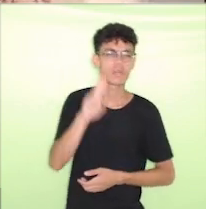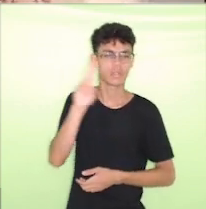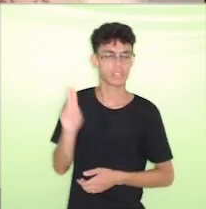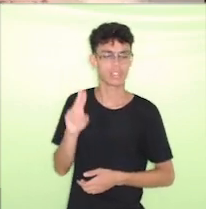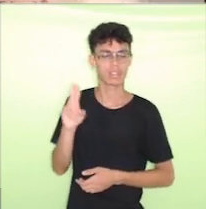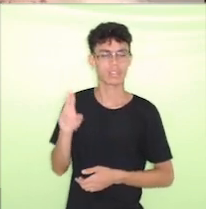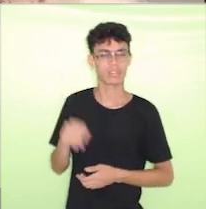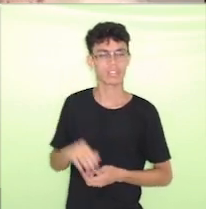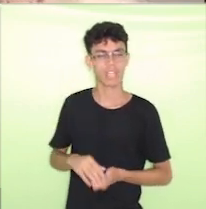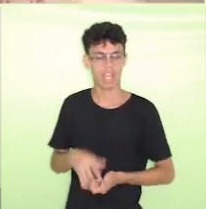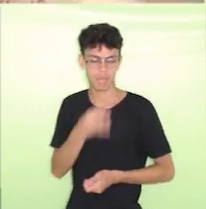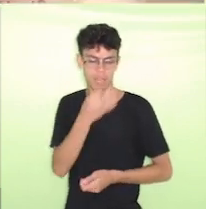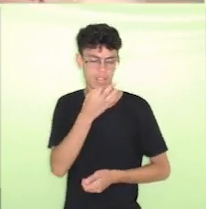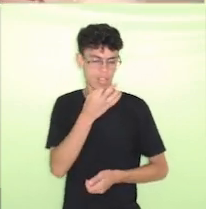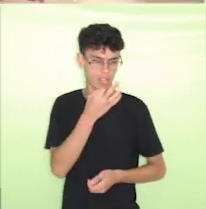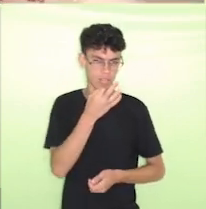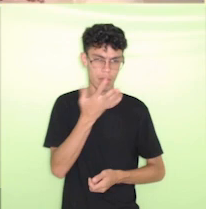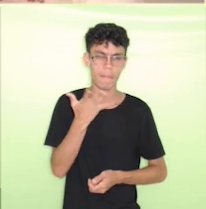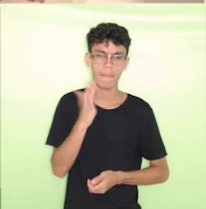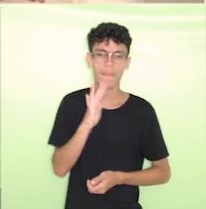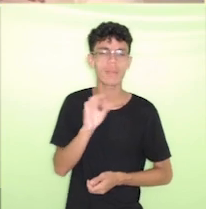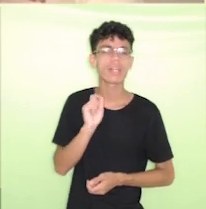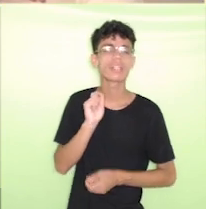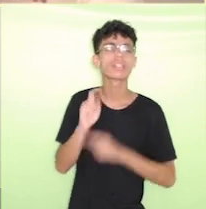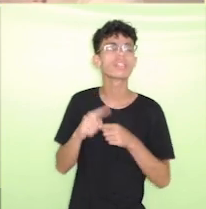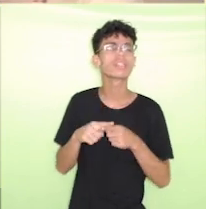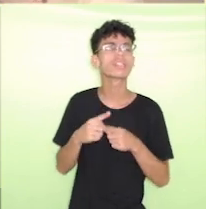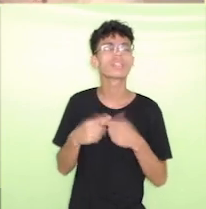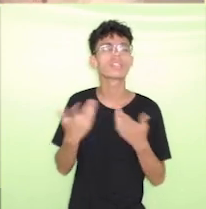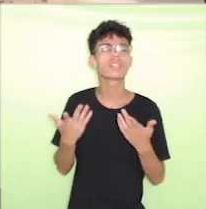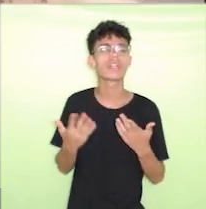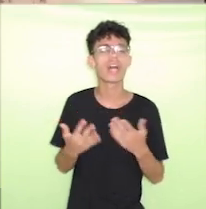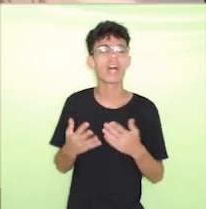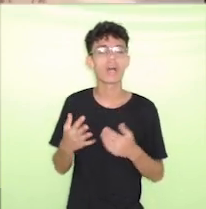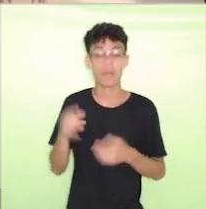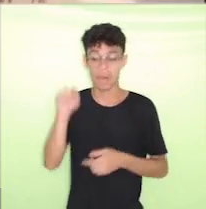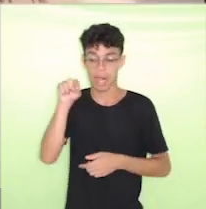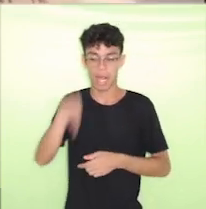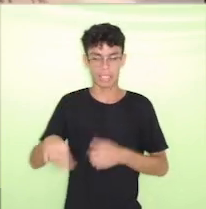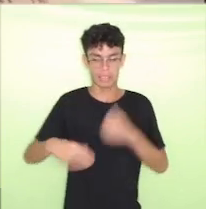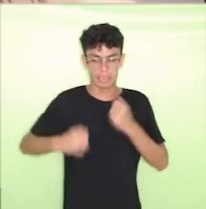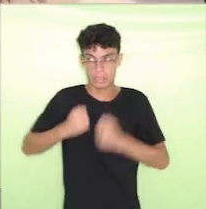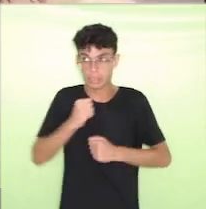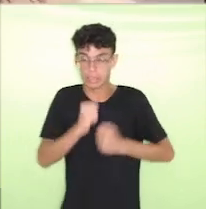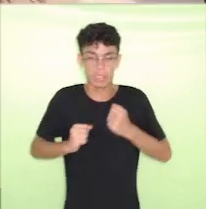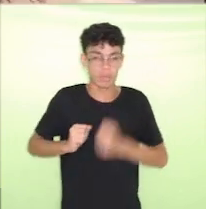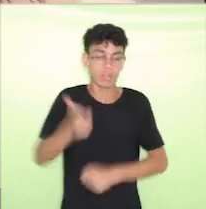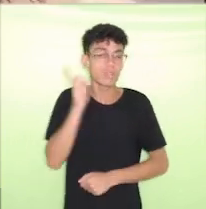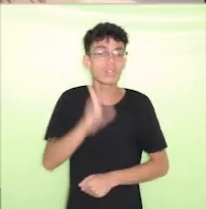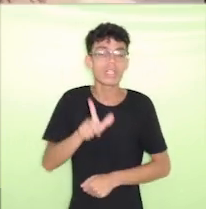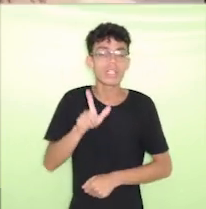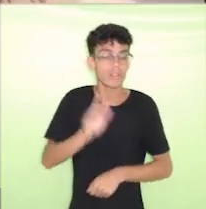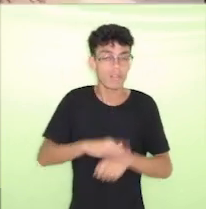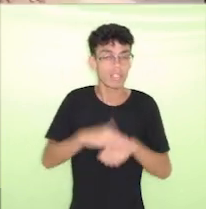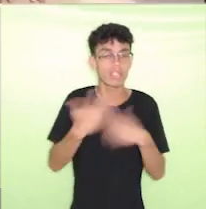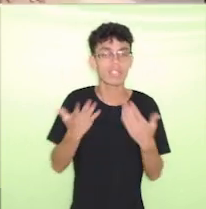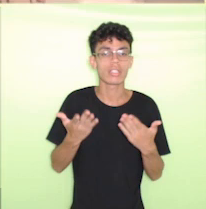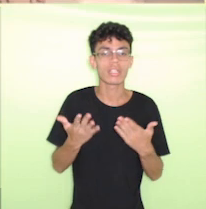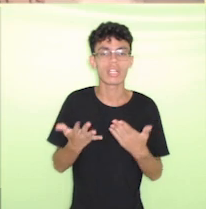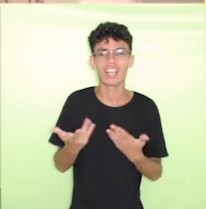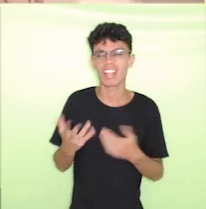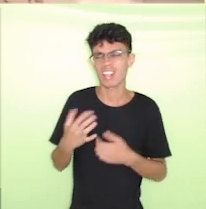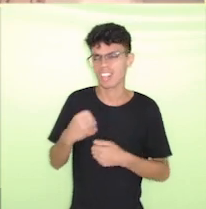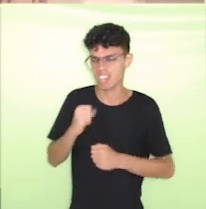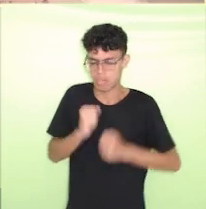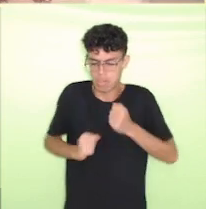usa? Argumentos? Para quê? Para perturbá-las? Porque você consegue perturbá-las. Eu não